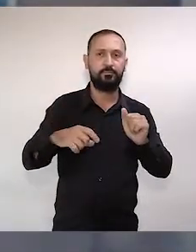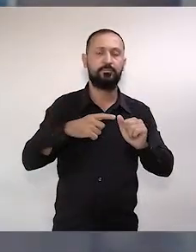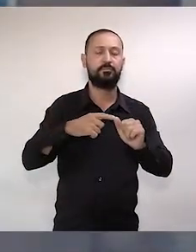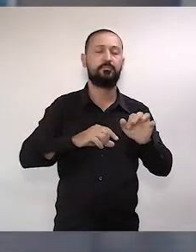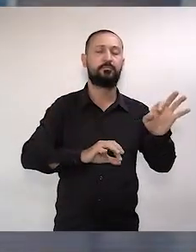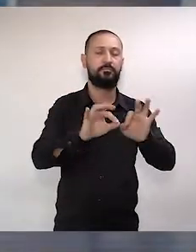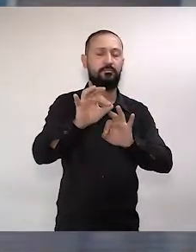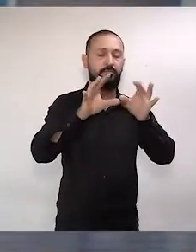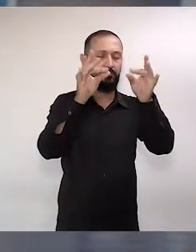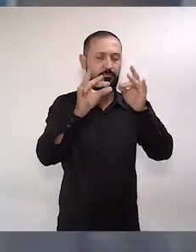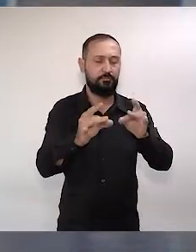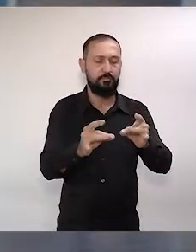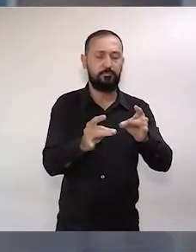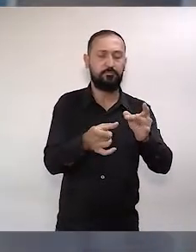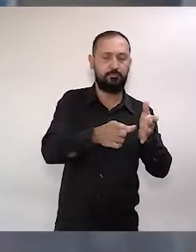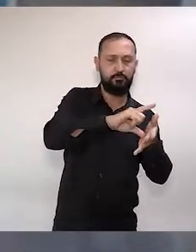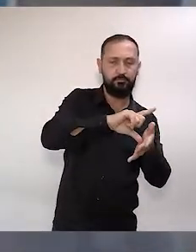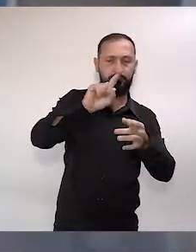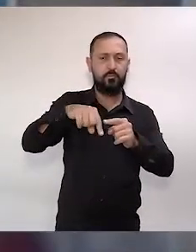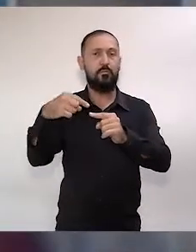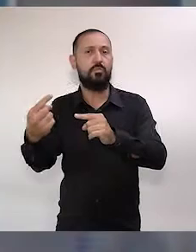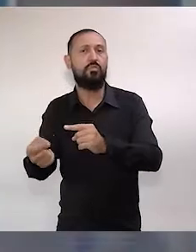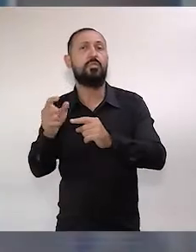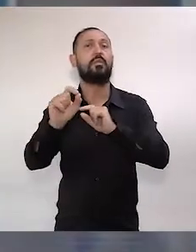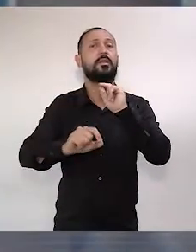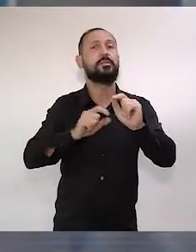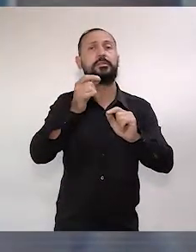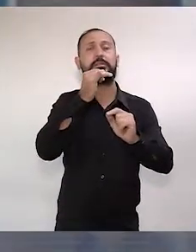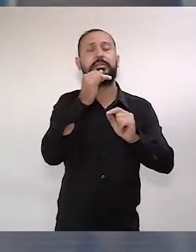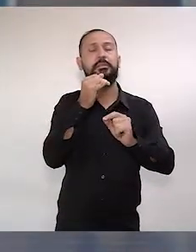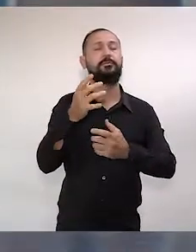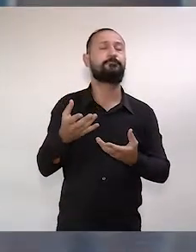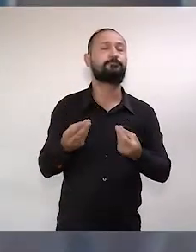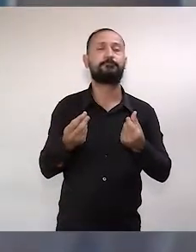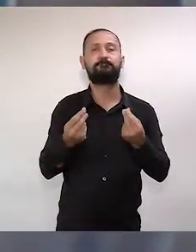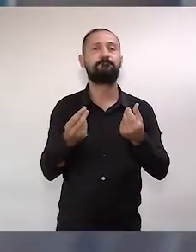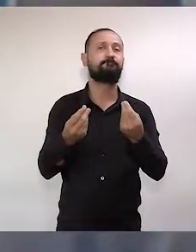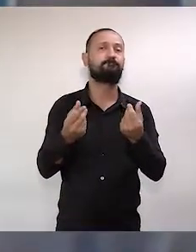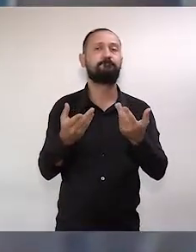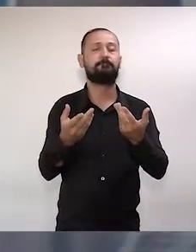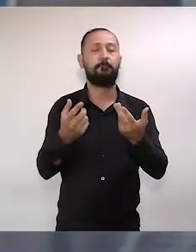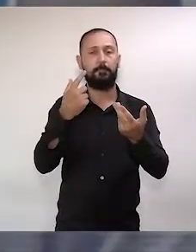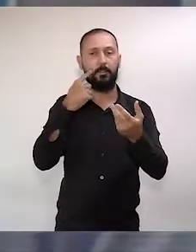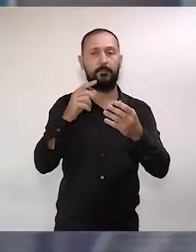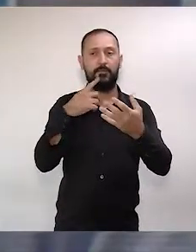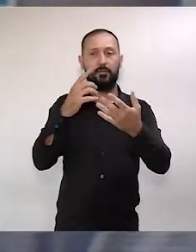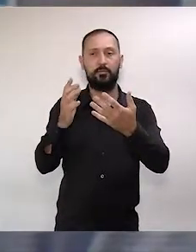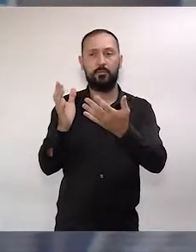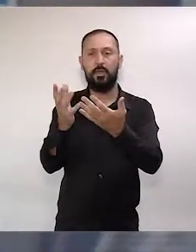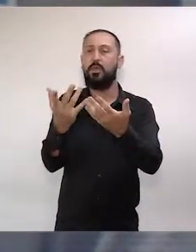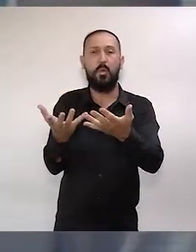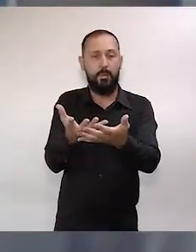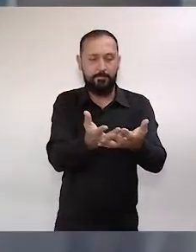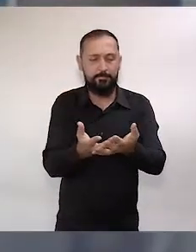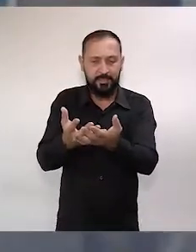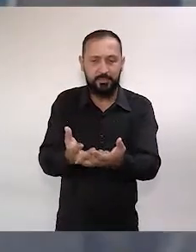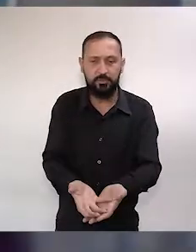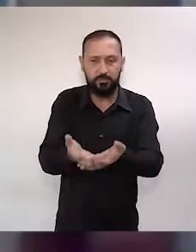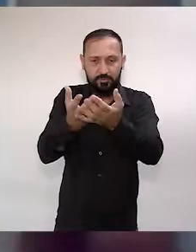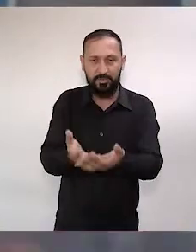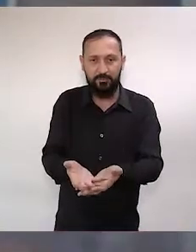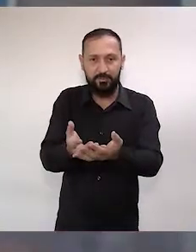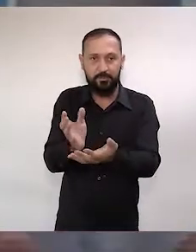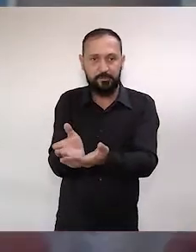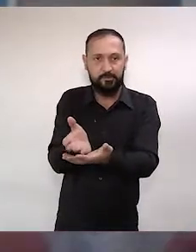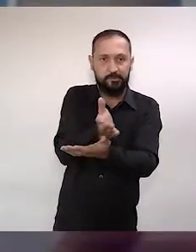ser analíticos, semi-preparativos, preparativos, que faz uma separação como se fosse